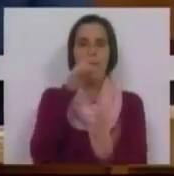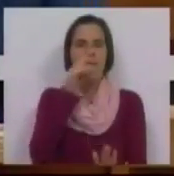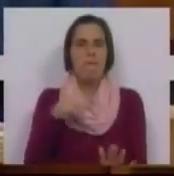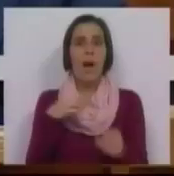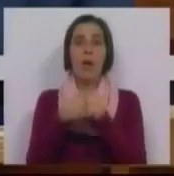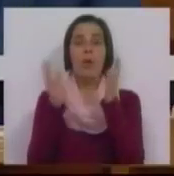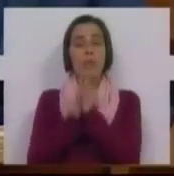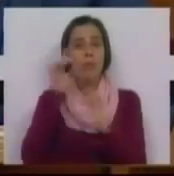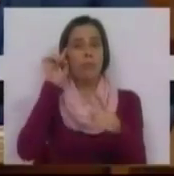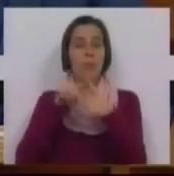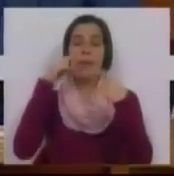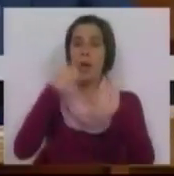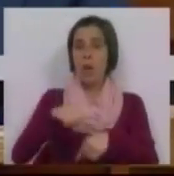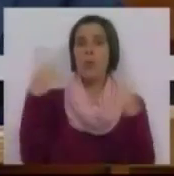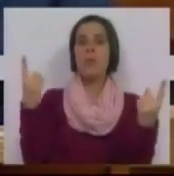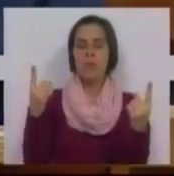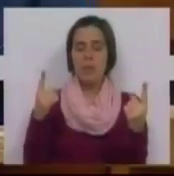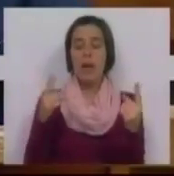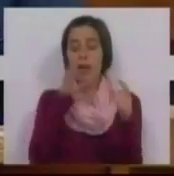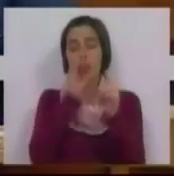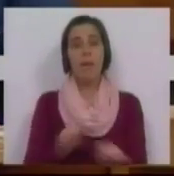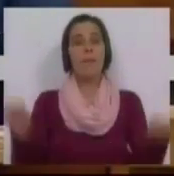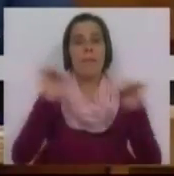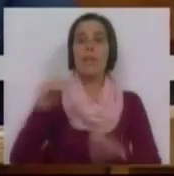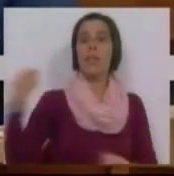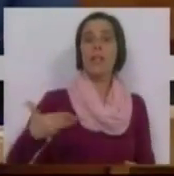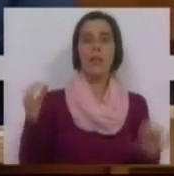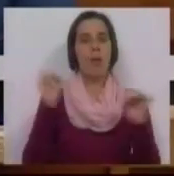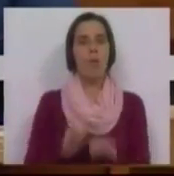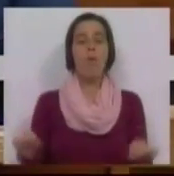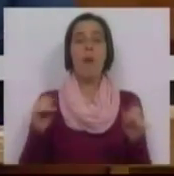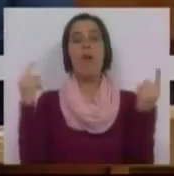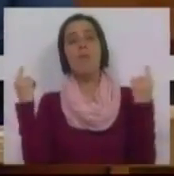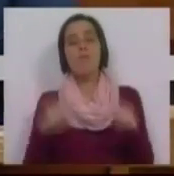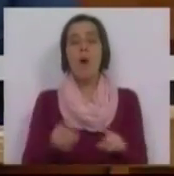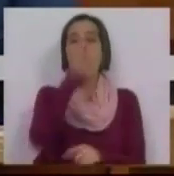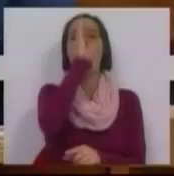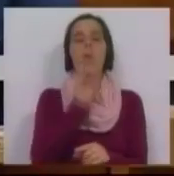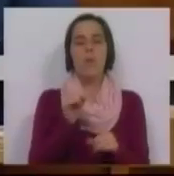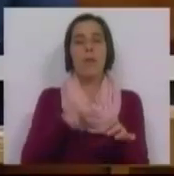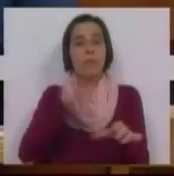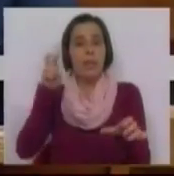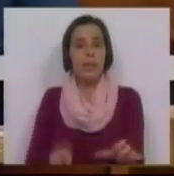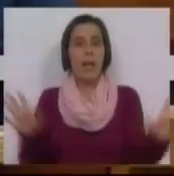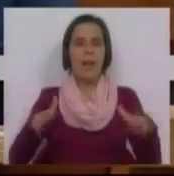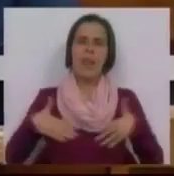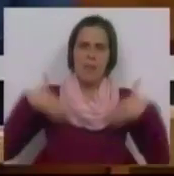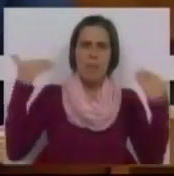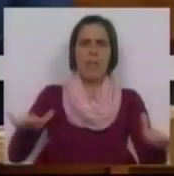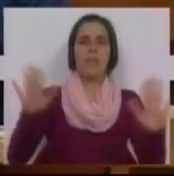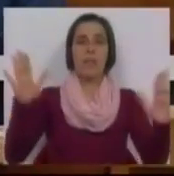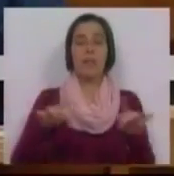falhou todas as metas anunciadas e sem qualquer legitimidade, resta ao Governo sair,